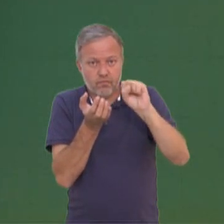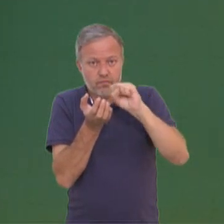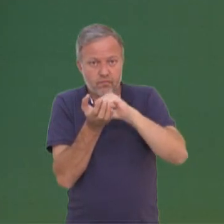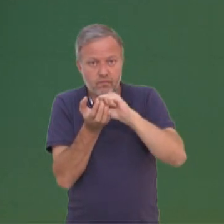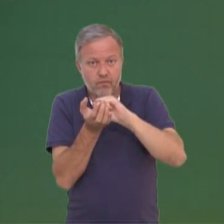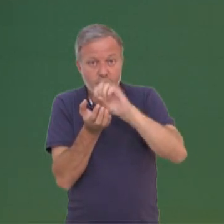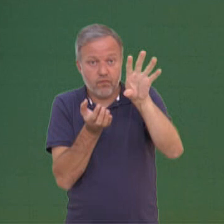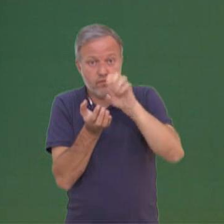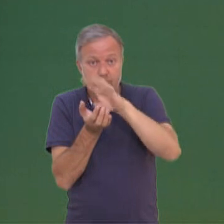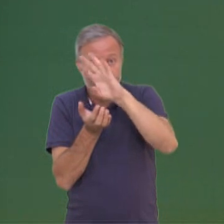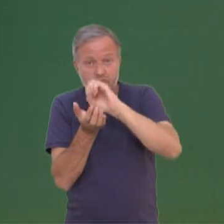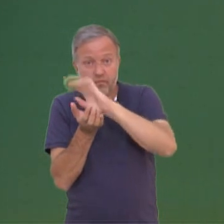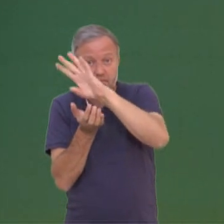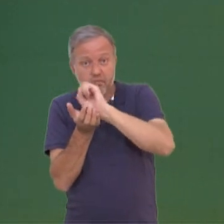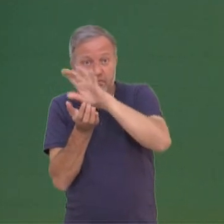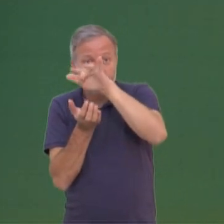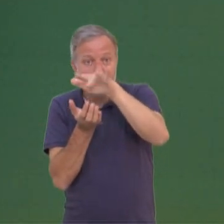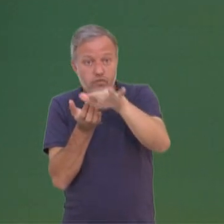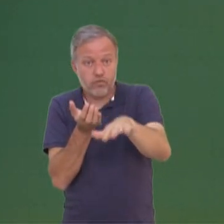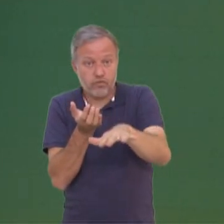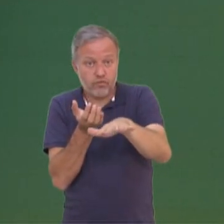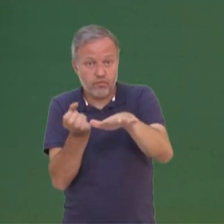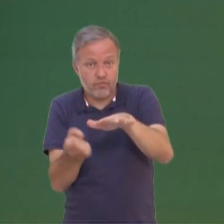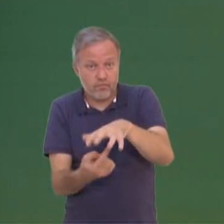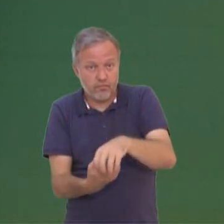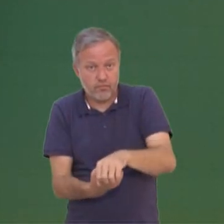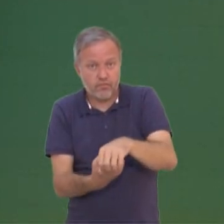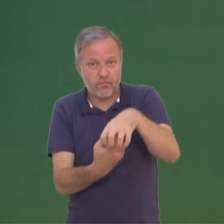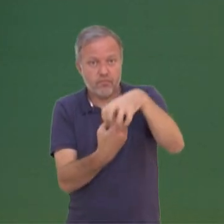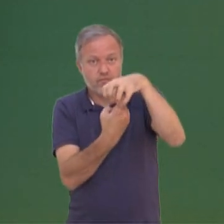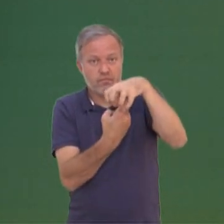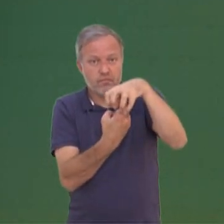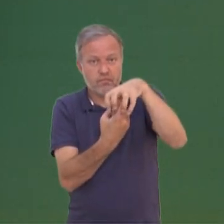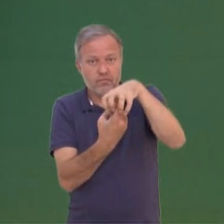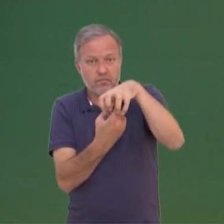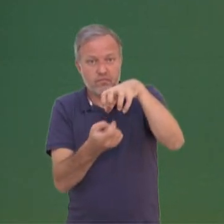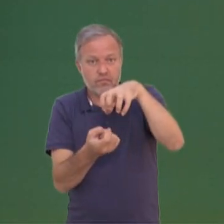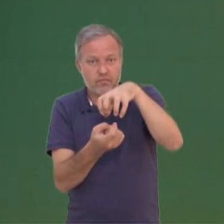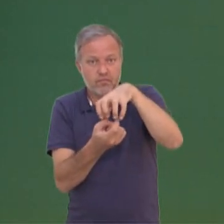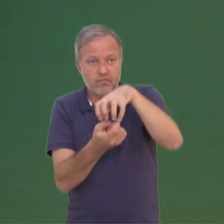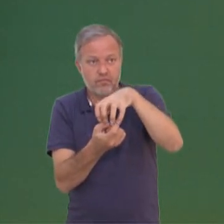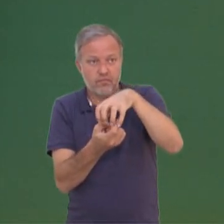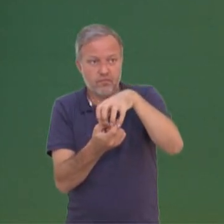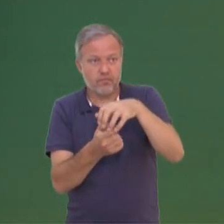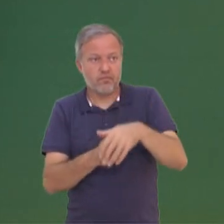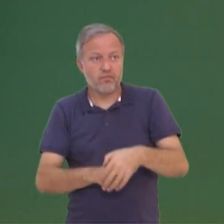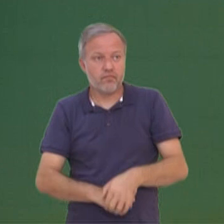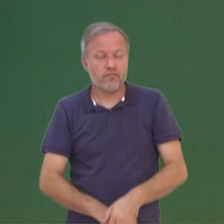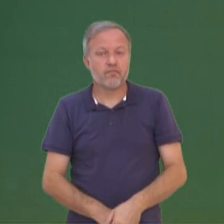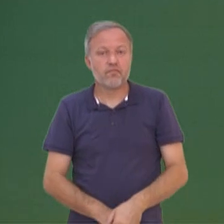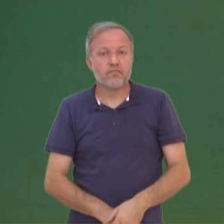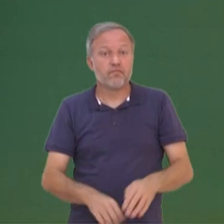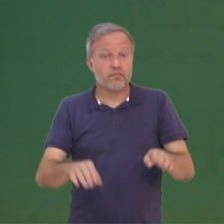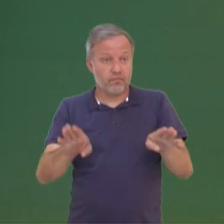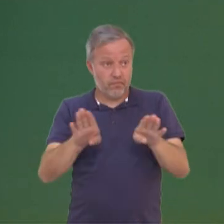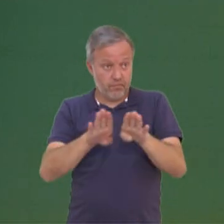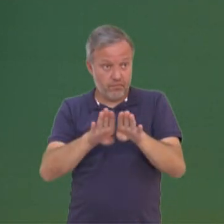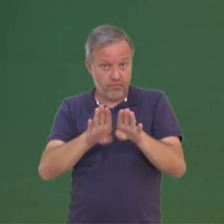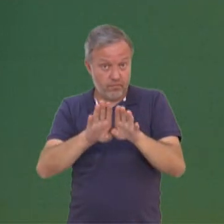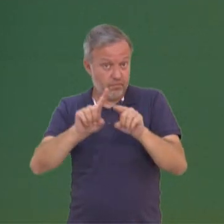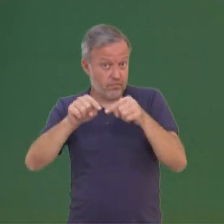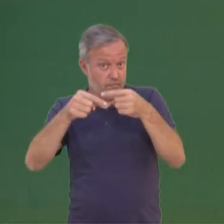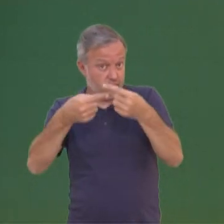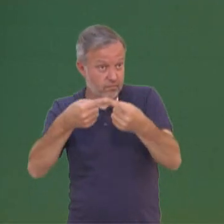liberadas. E por último, os fungos que têm como estrutura de reprodução os basidiocarpos, os